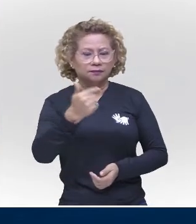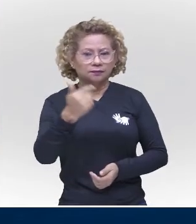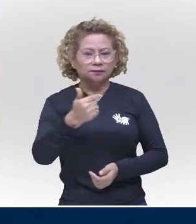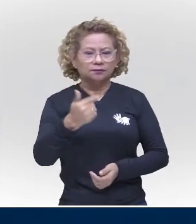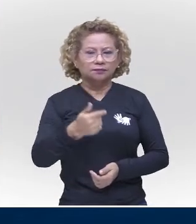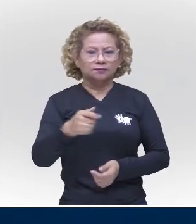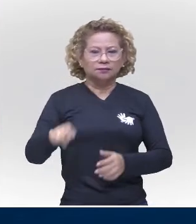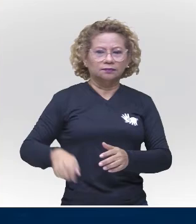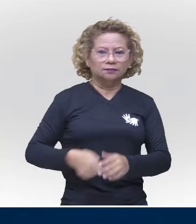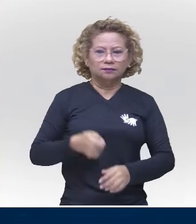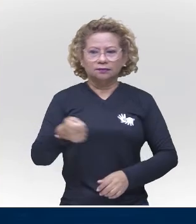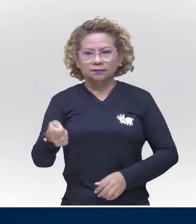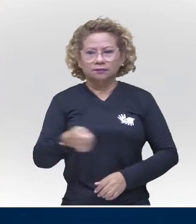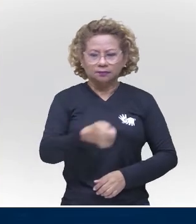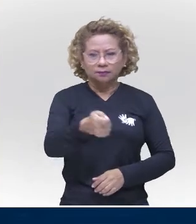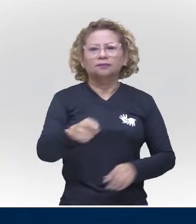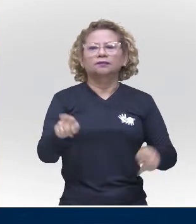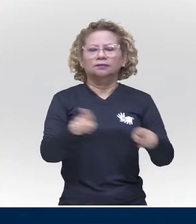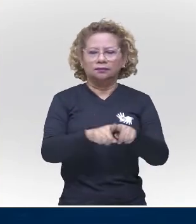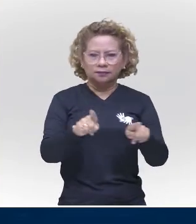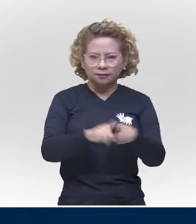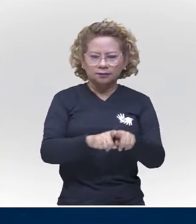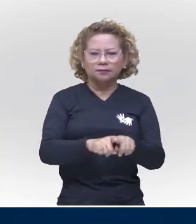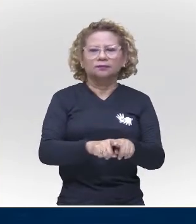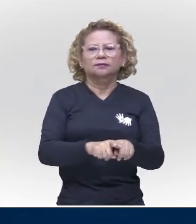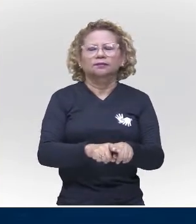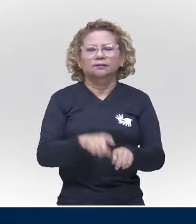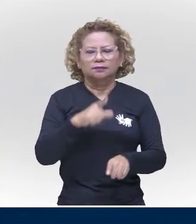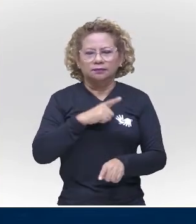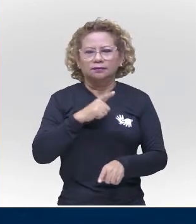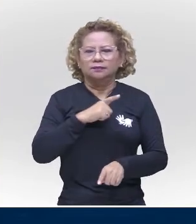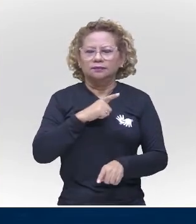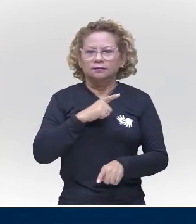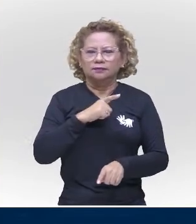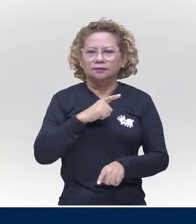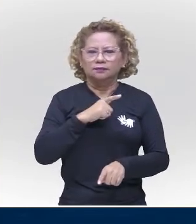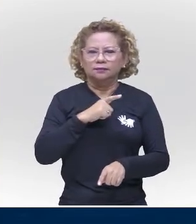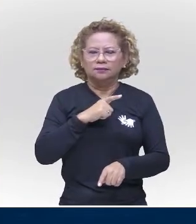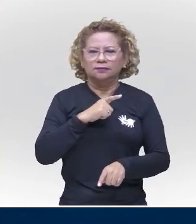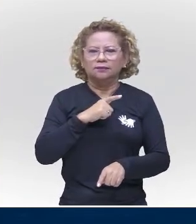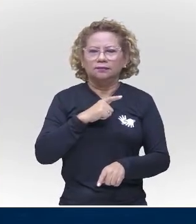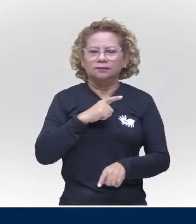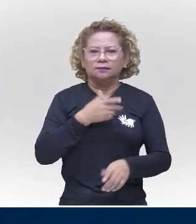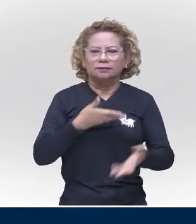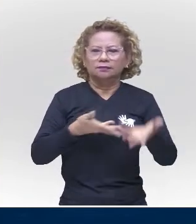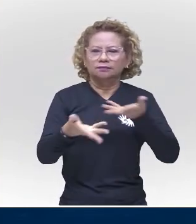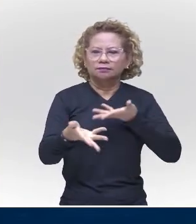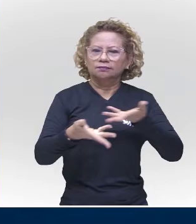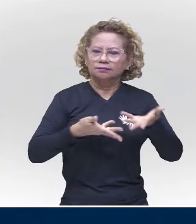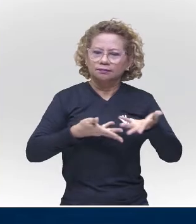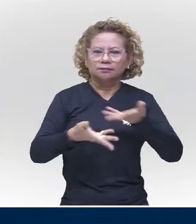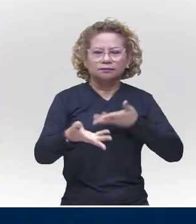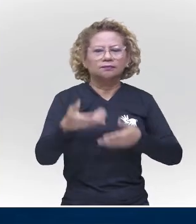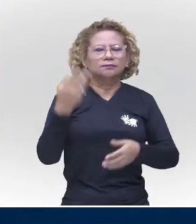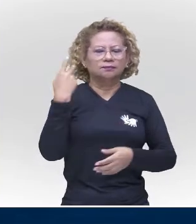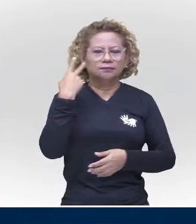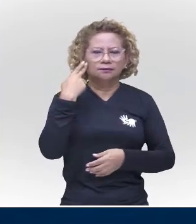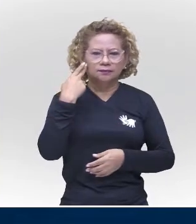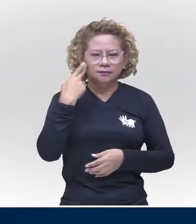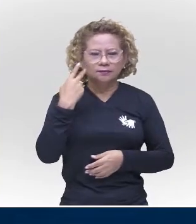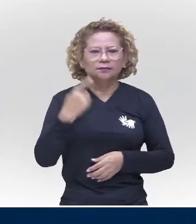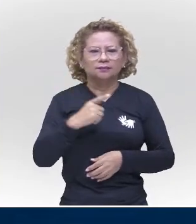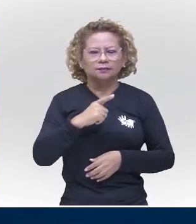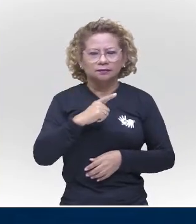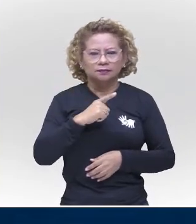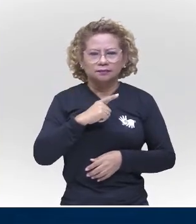também, tá? Então, interação com o adversário significa o quê? Essa conexão, essa interferência que